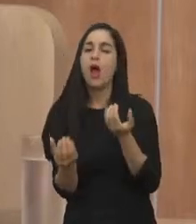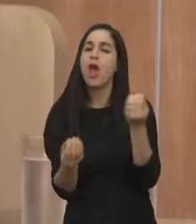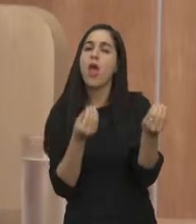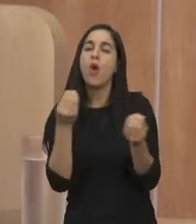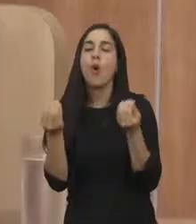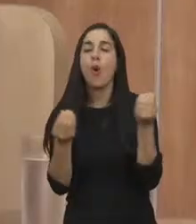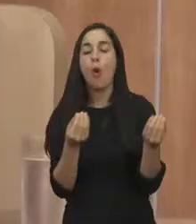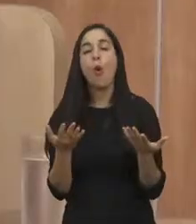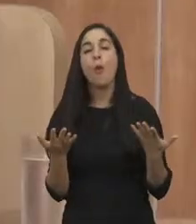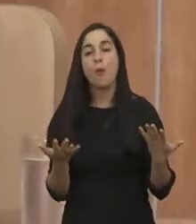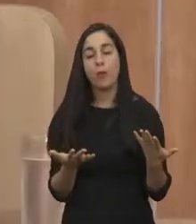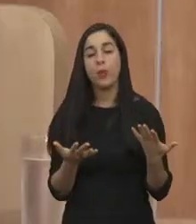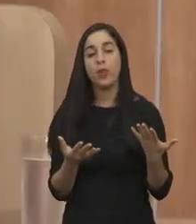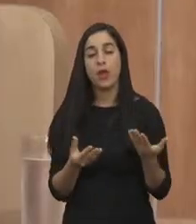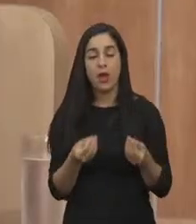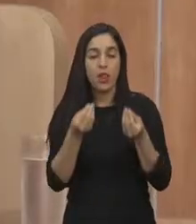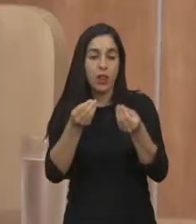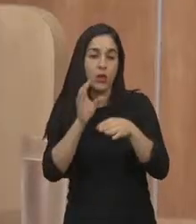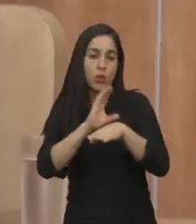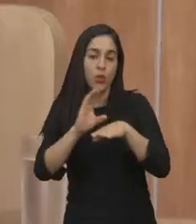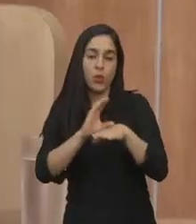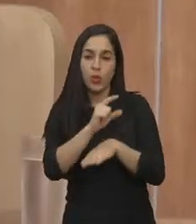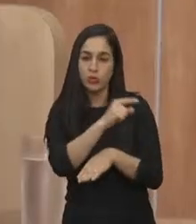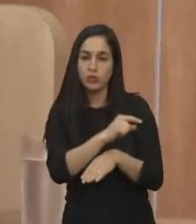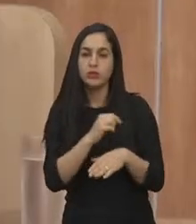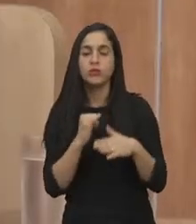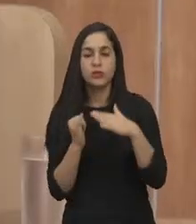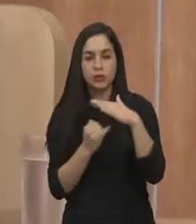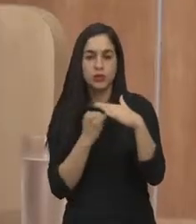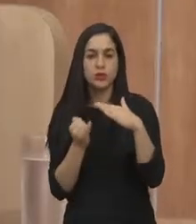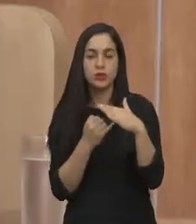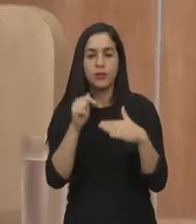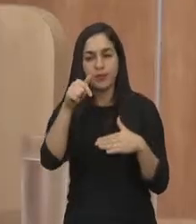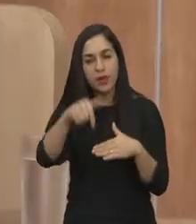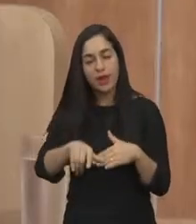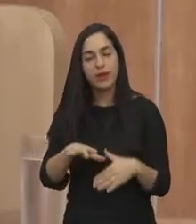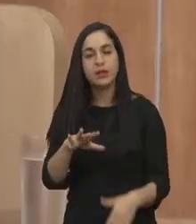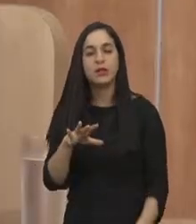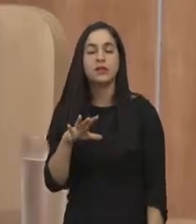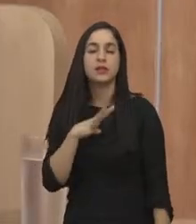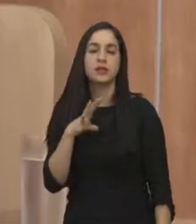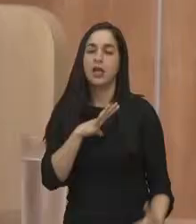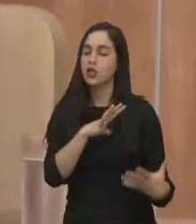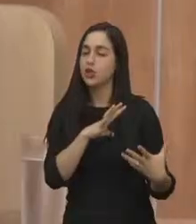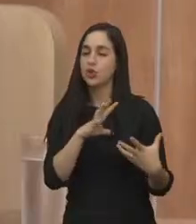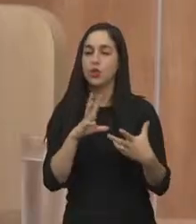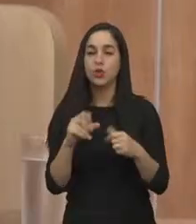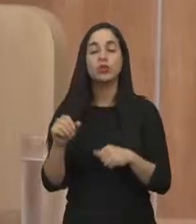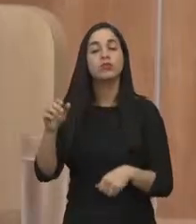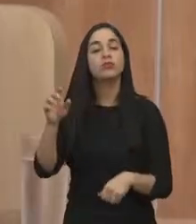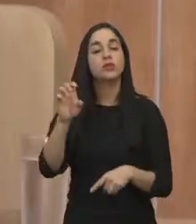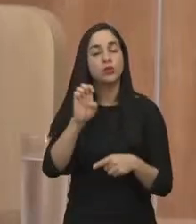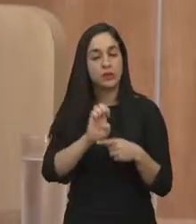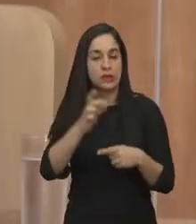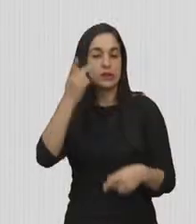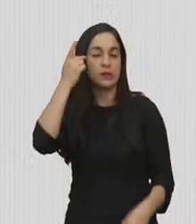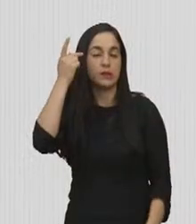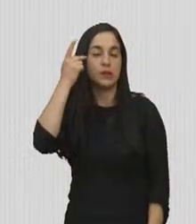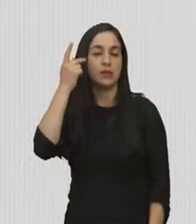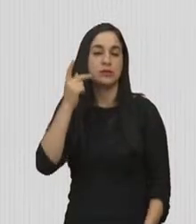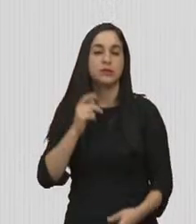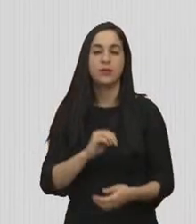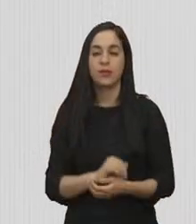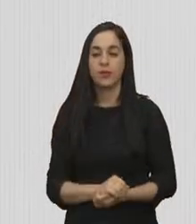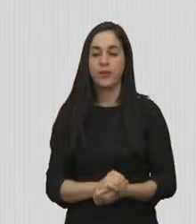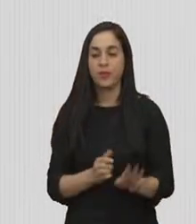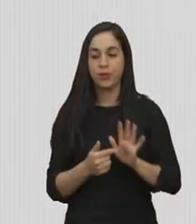a lógica de oferta de curso da nossa instituição aqui na cidade e em todo o estado, né, de São Paulo. Acho